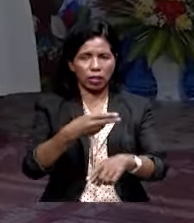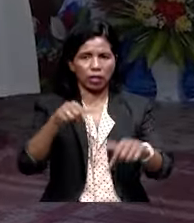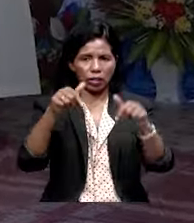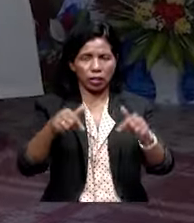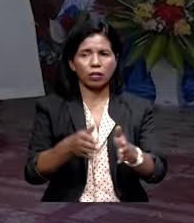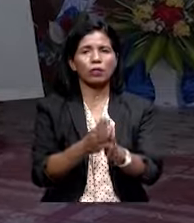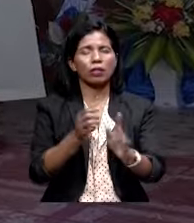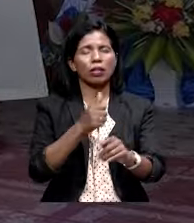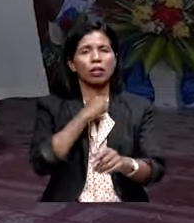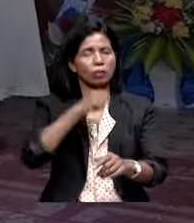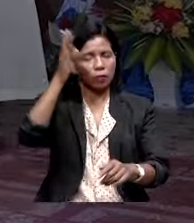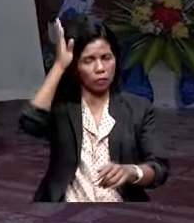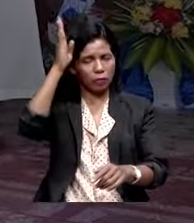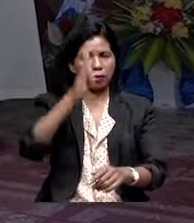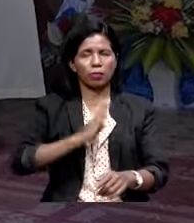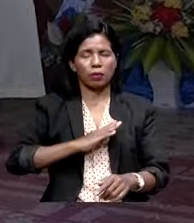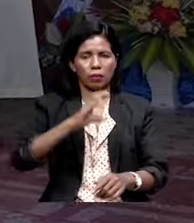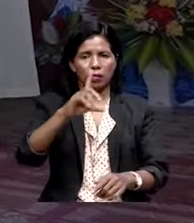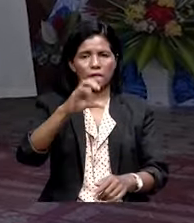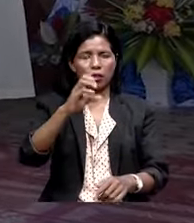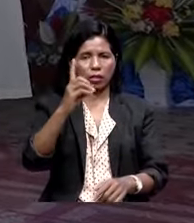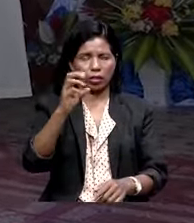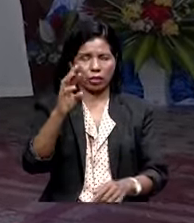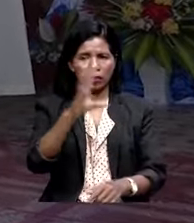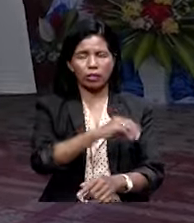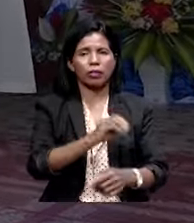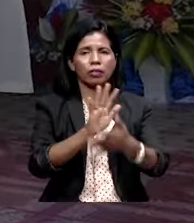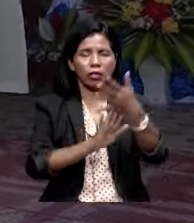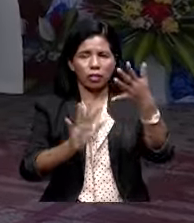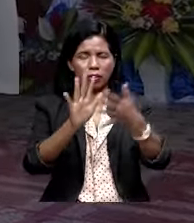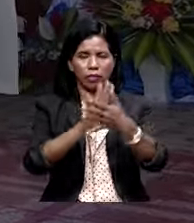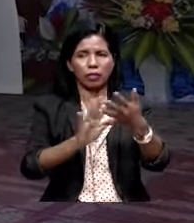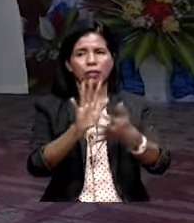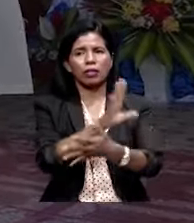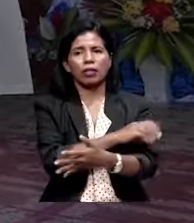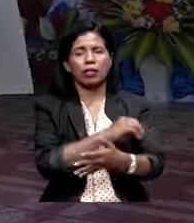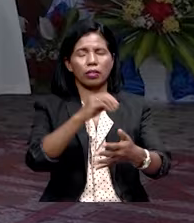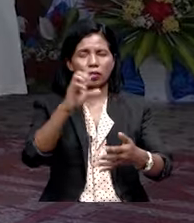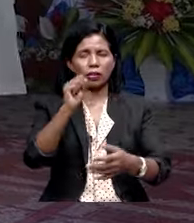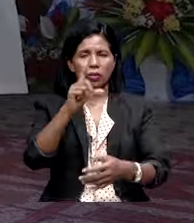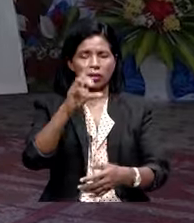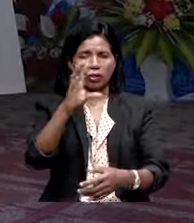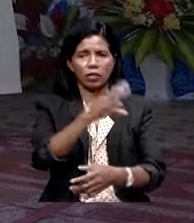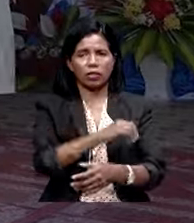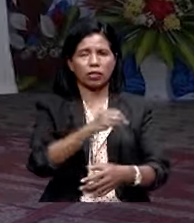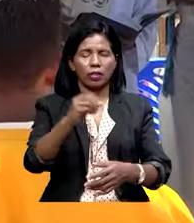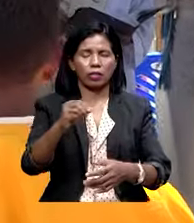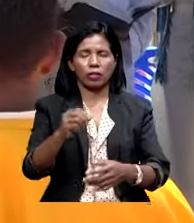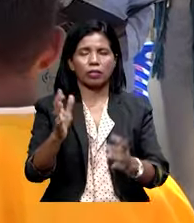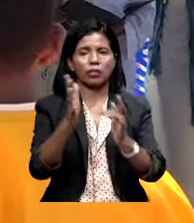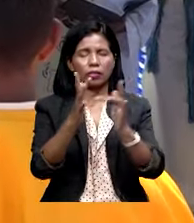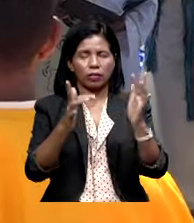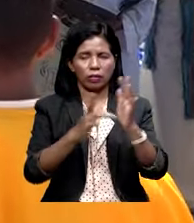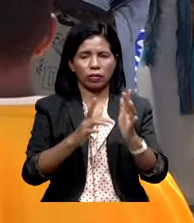Rússia Bispo Diocese de Balcão, Dom Leandro Maria Alves, e a celebração festa, solenidade Assunção Virgem Santa Maria